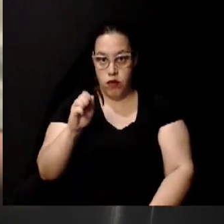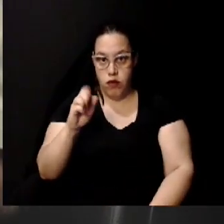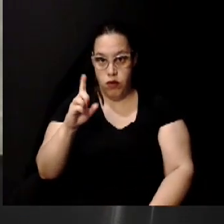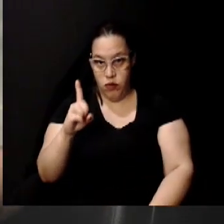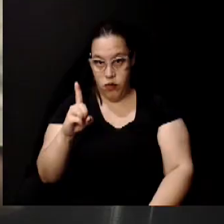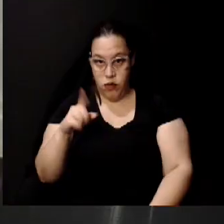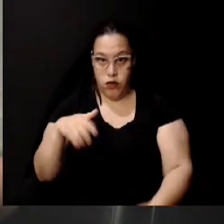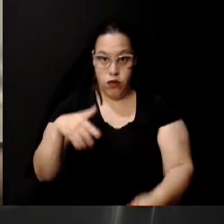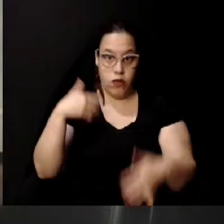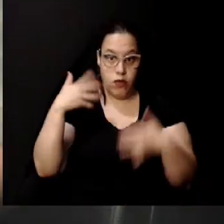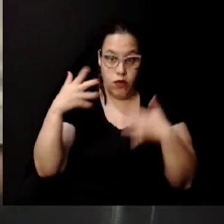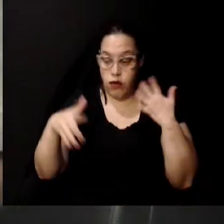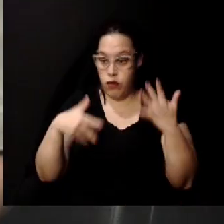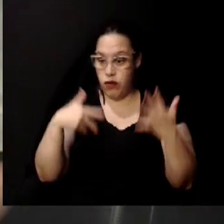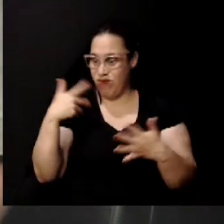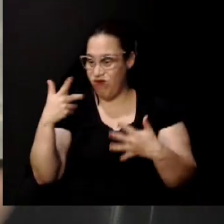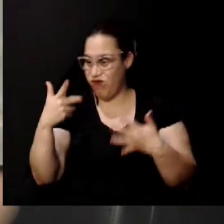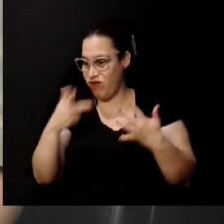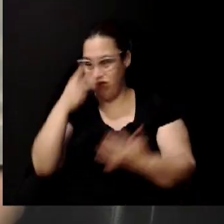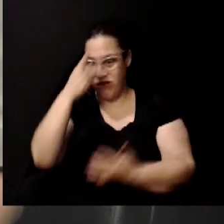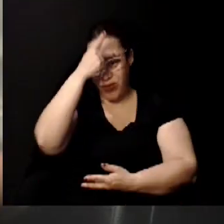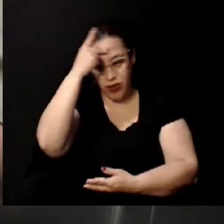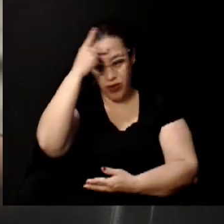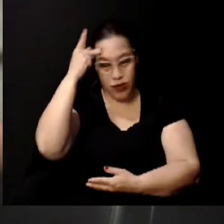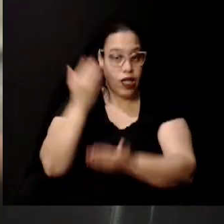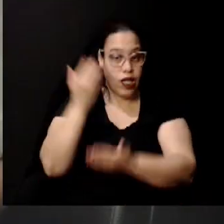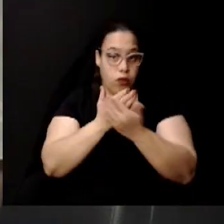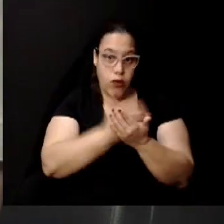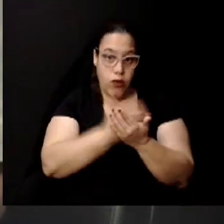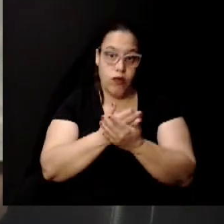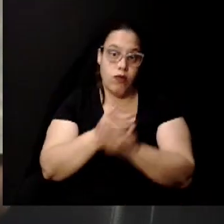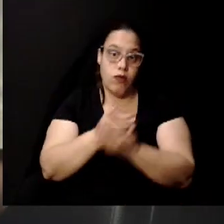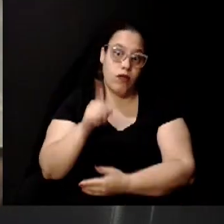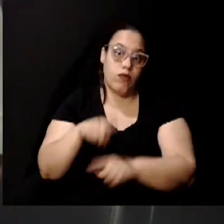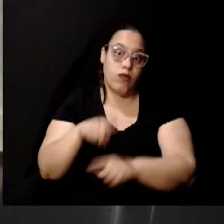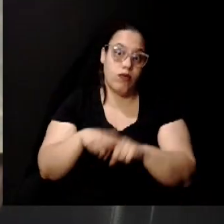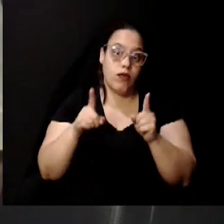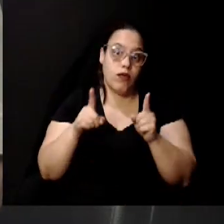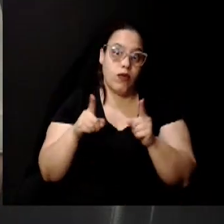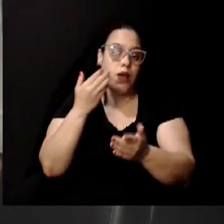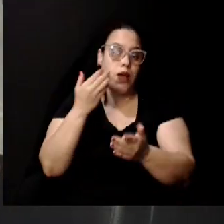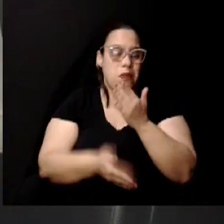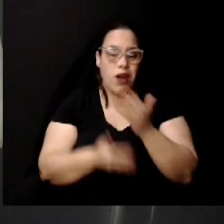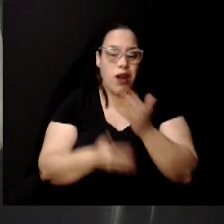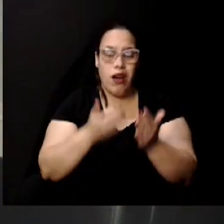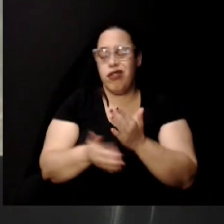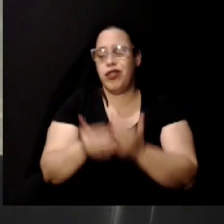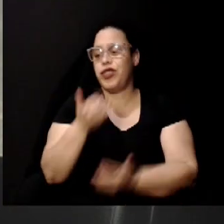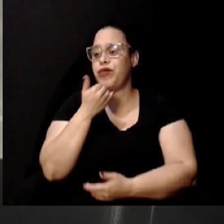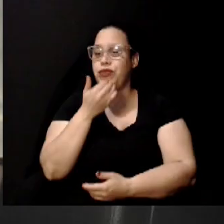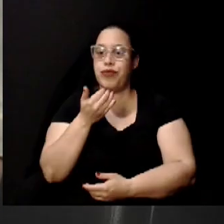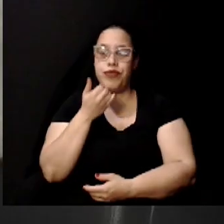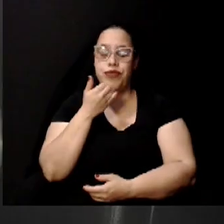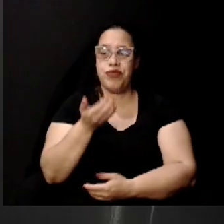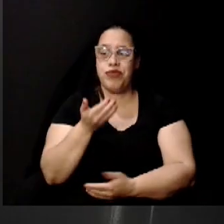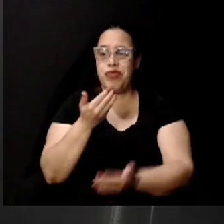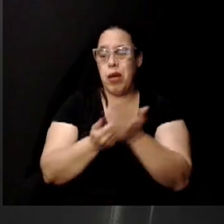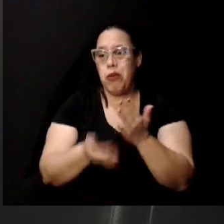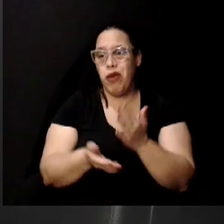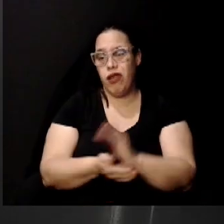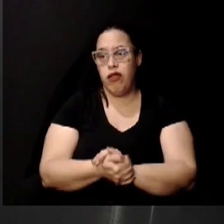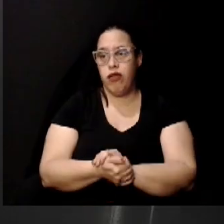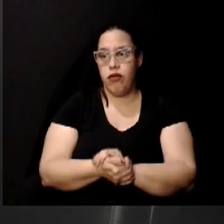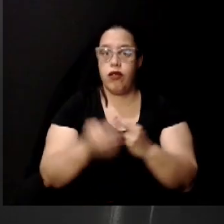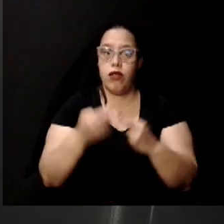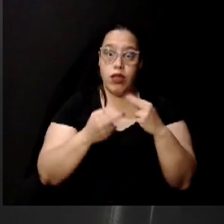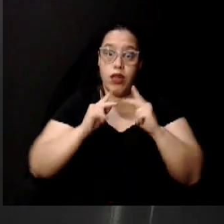sei que para muita gente é uma forma de estudar, sim, mas assim, se perde, não dá para dizer que não tem a perda dessa relação humana que